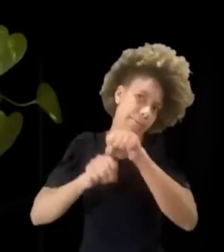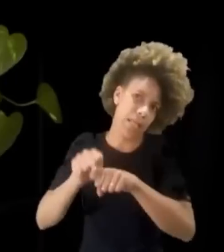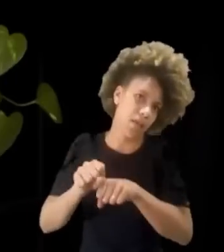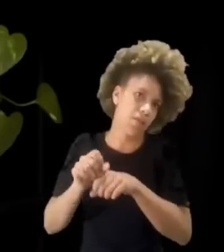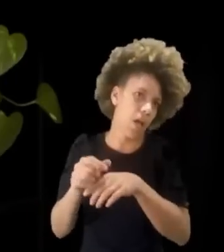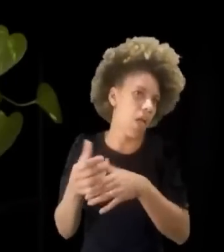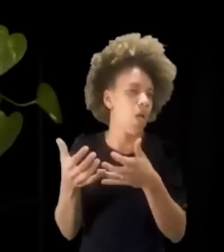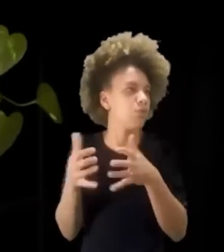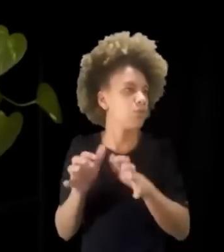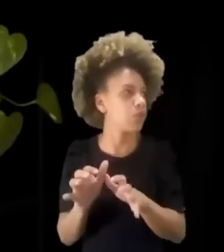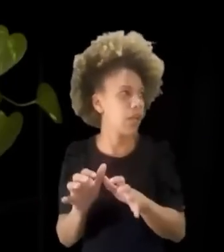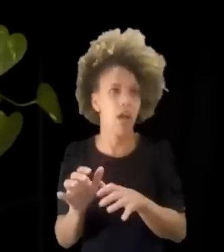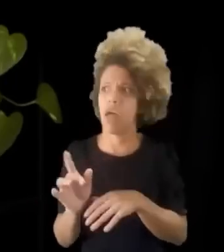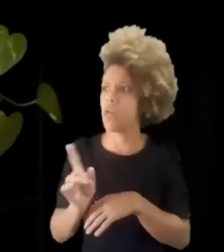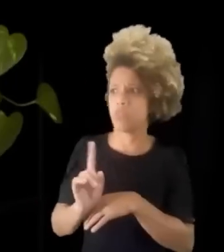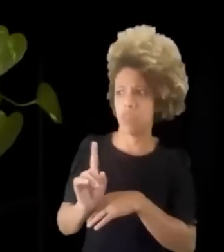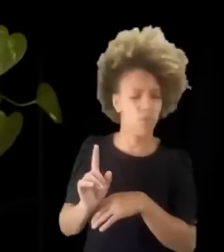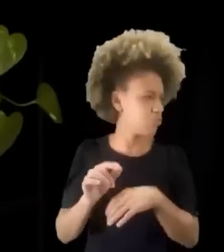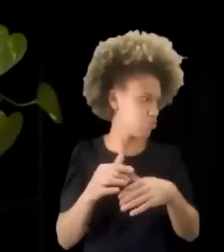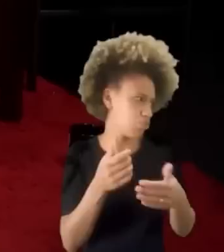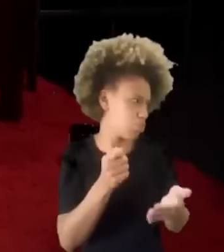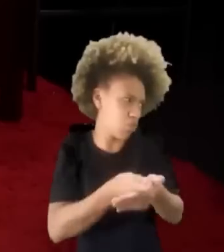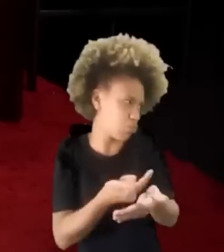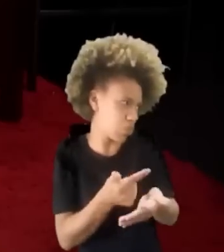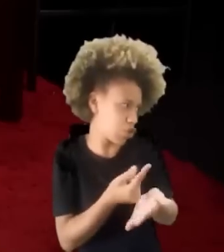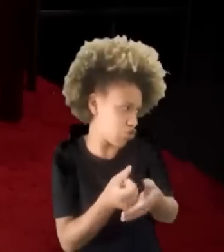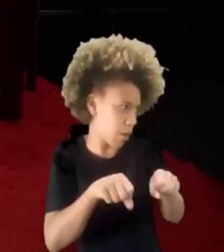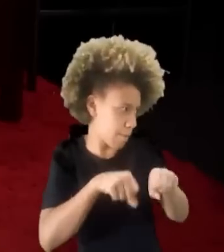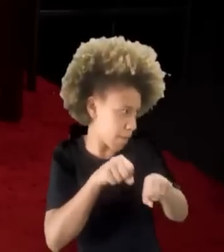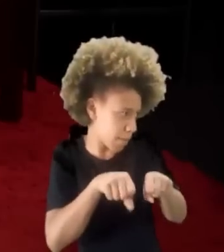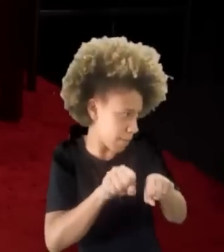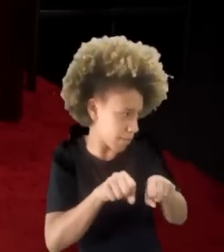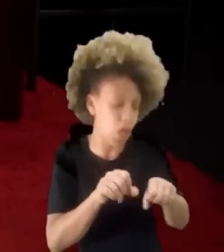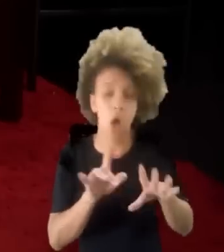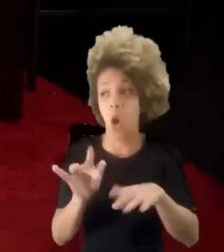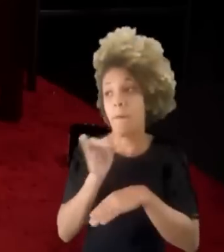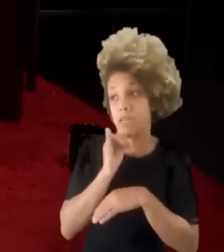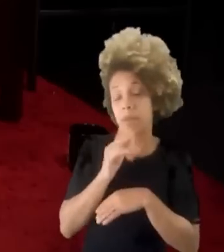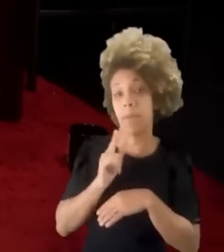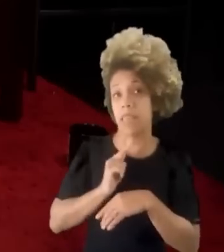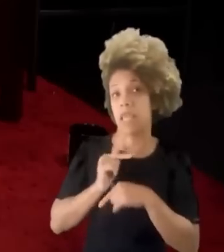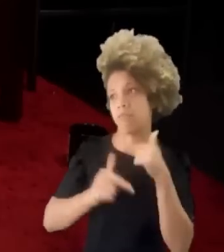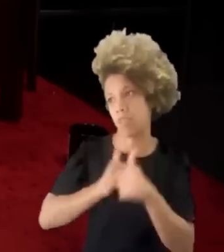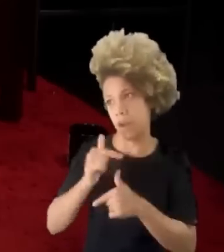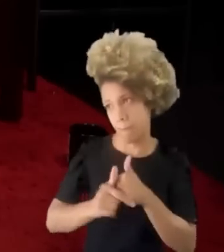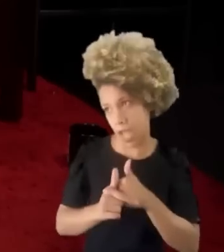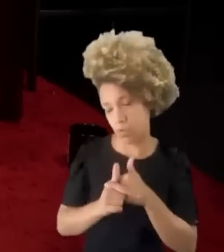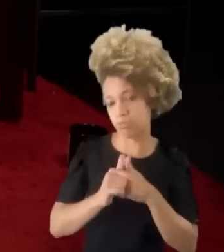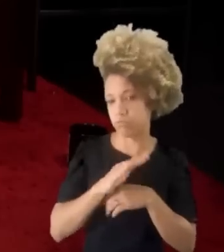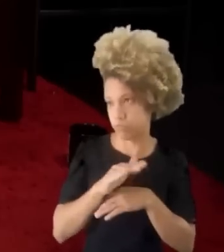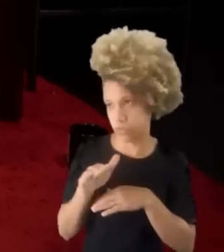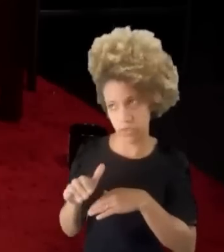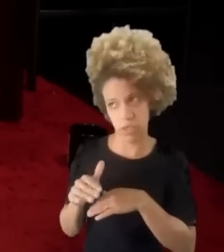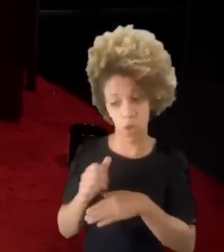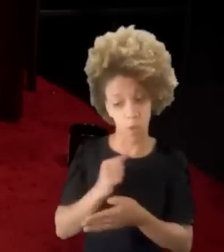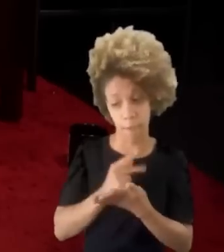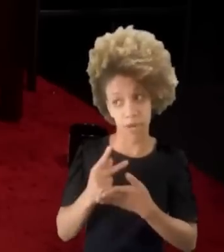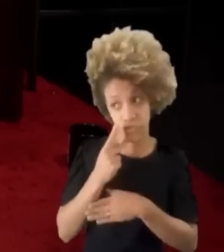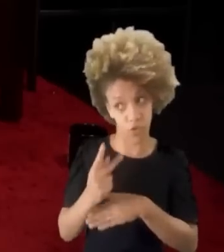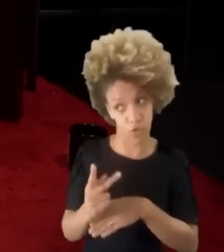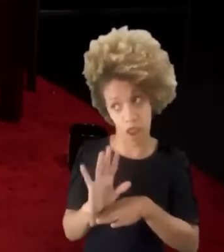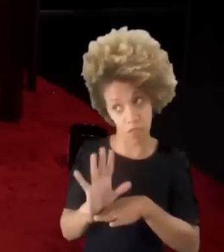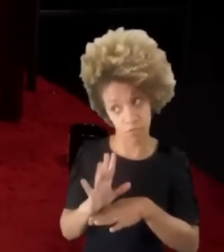foi cara eu não quero eu não consigo ele pagar uma moto é isso ele vai fazer menos entrega mano por exemplo tem muito trabalho infantil nos aplicativos o pessoal não fala disso certo